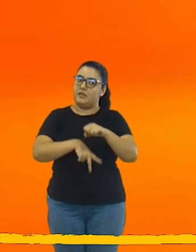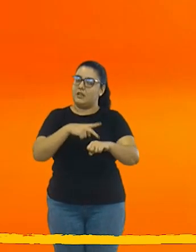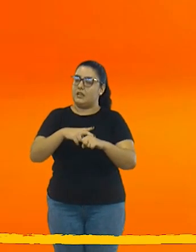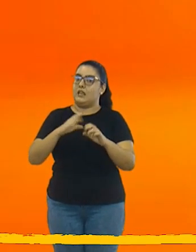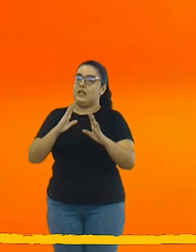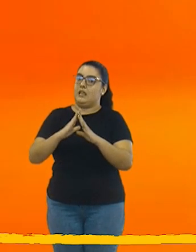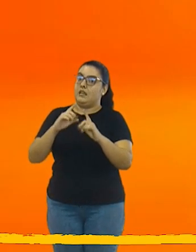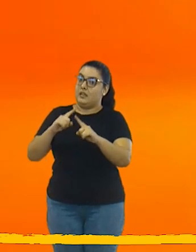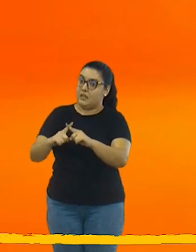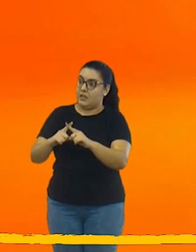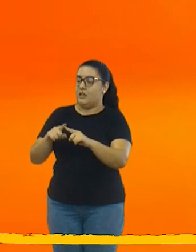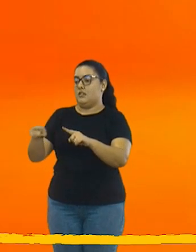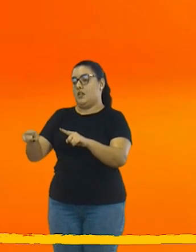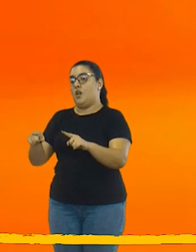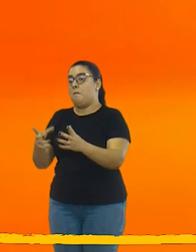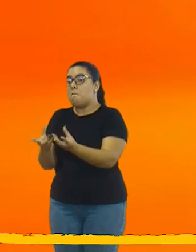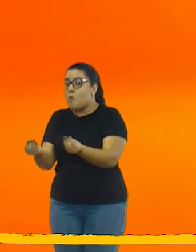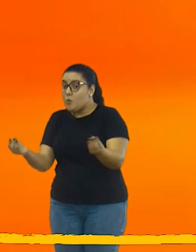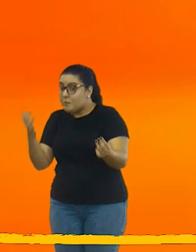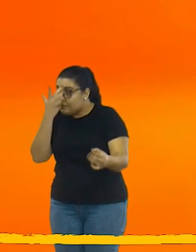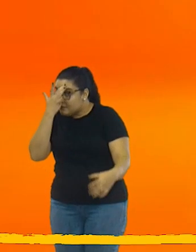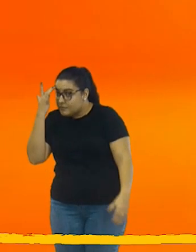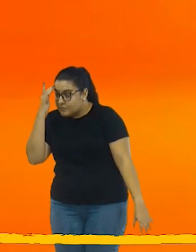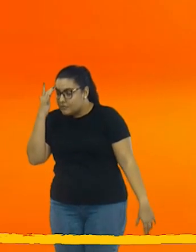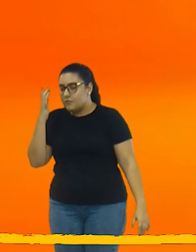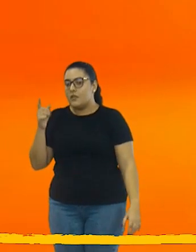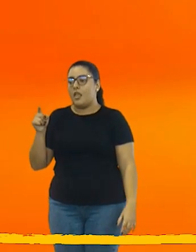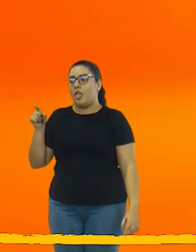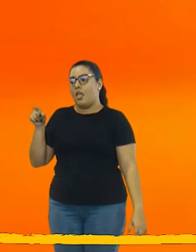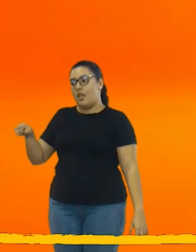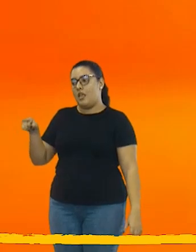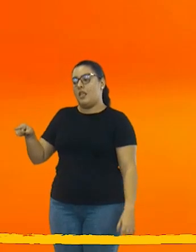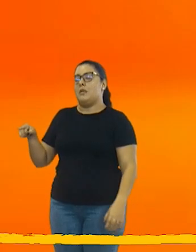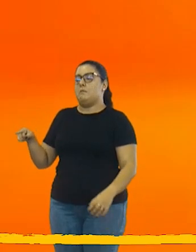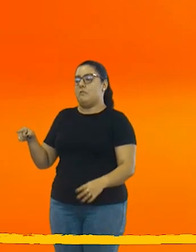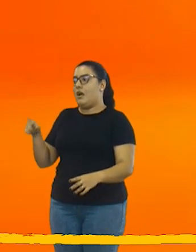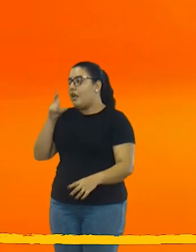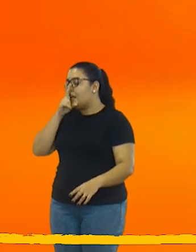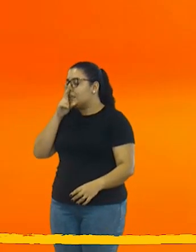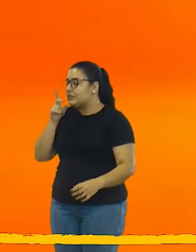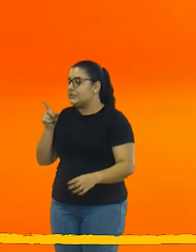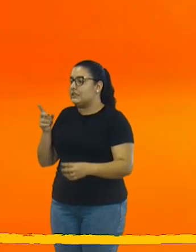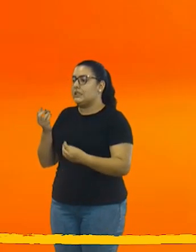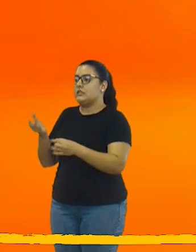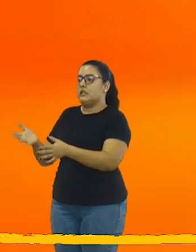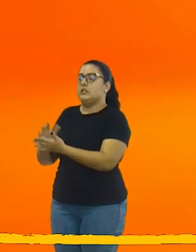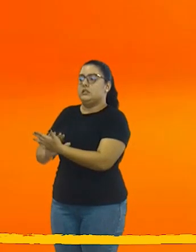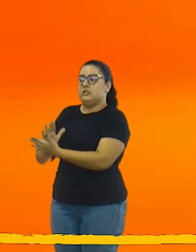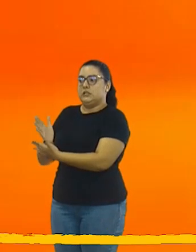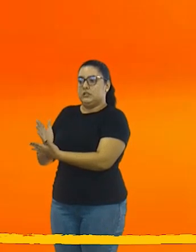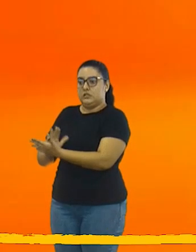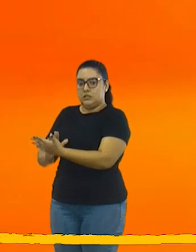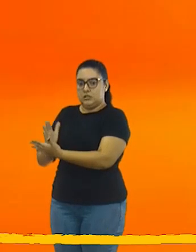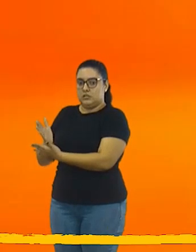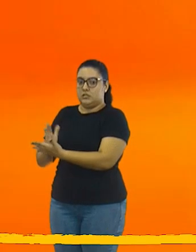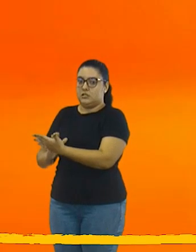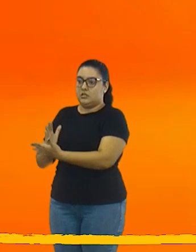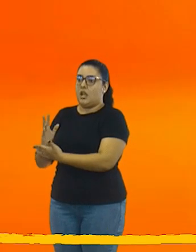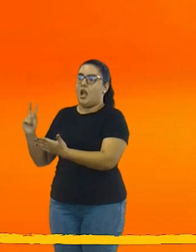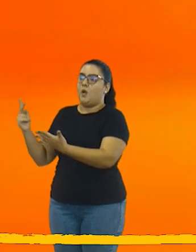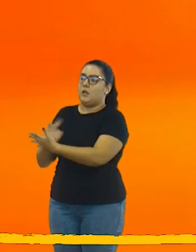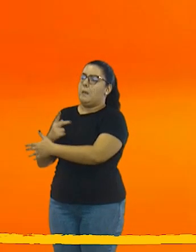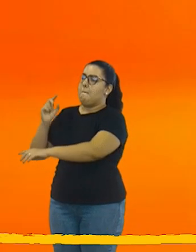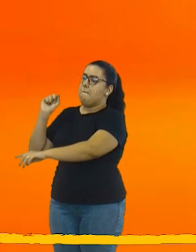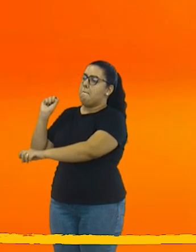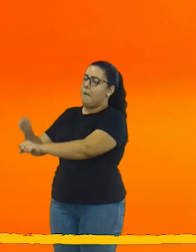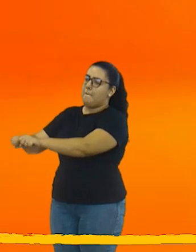e ao latifúndio, o Arraial de Canudos torna-se uma ameaça, e aí dá-se um dos maiores